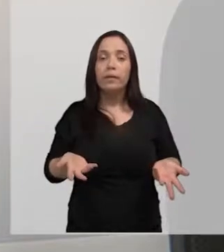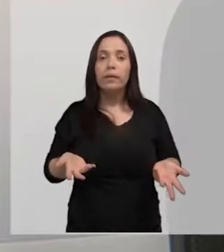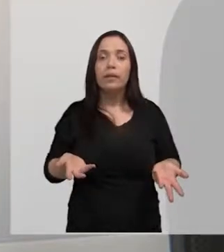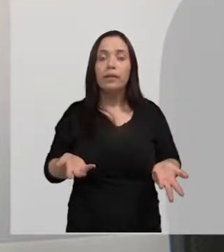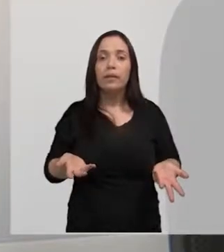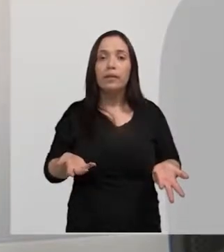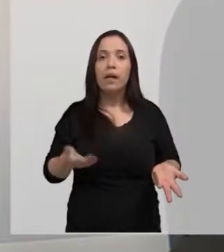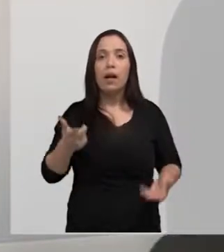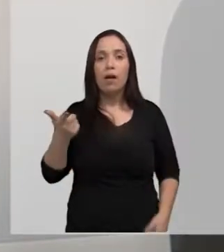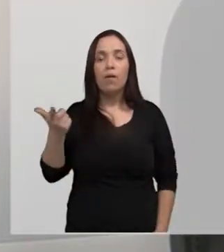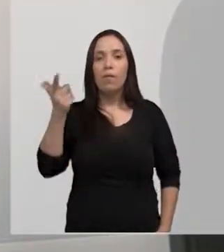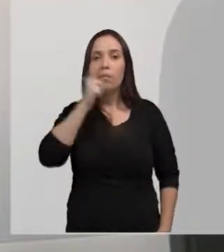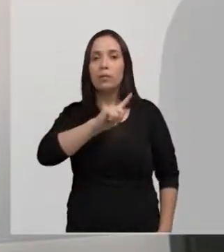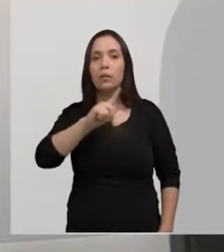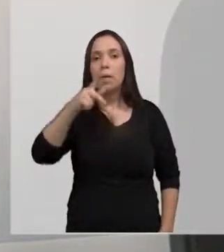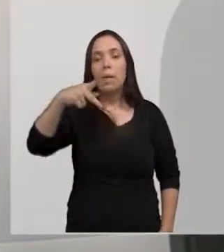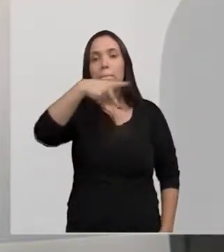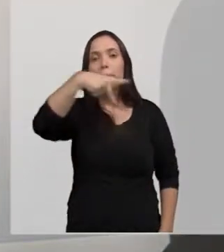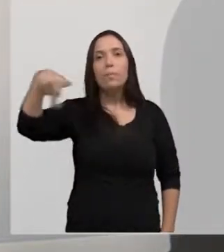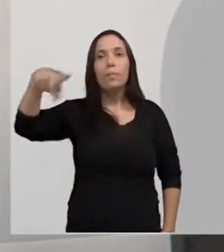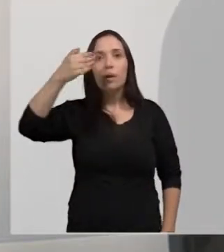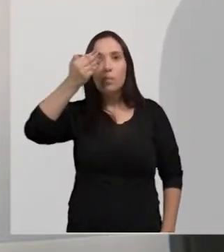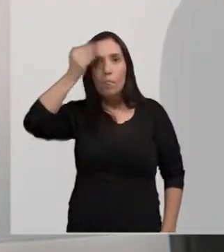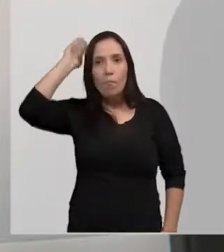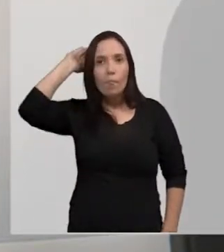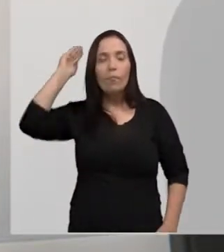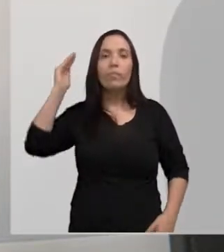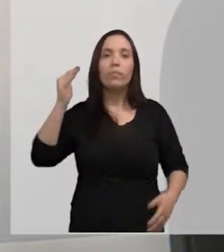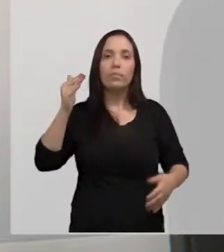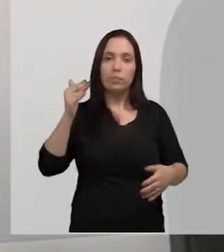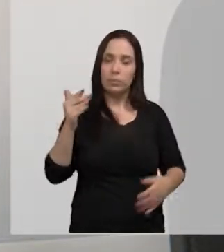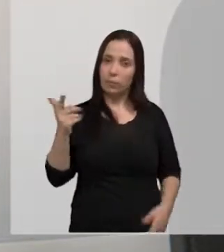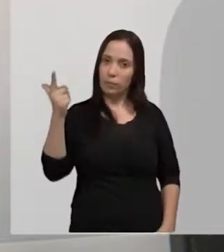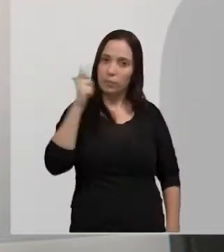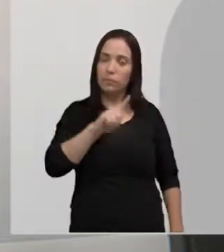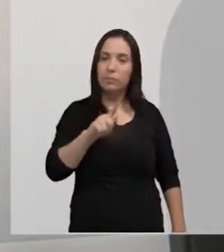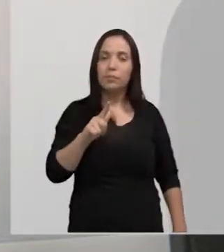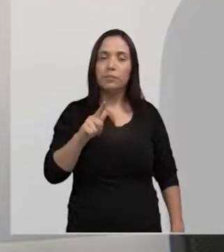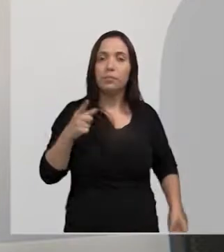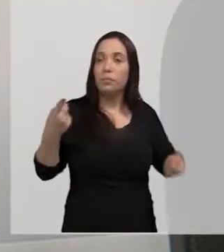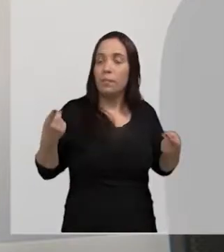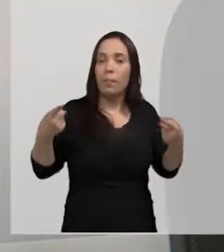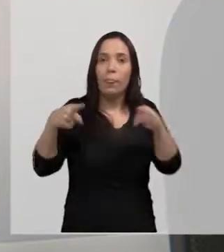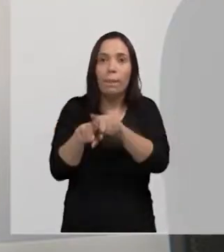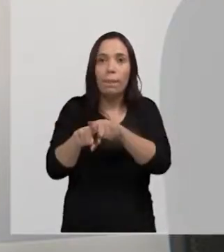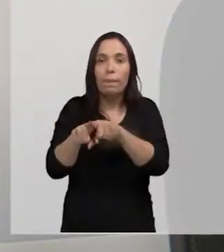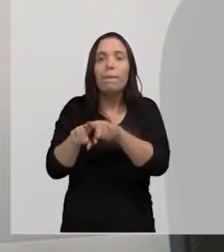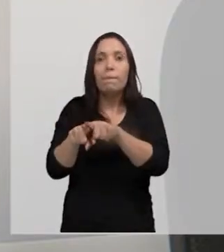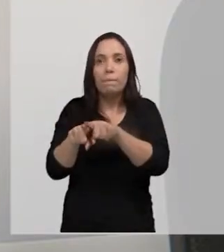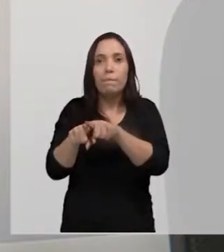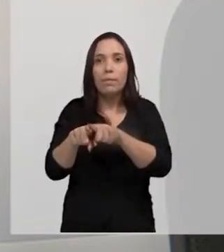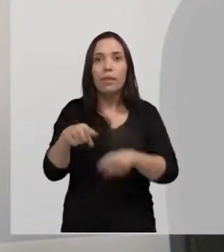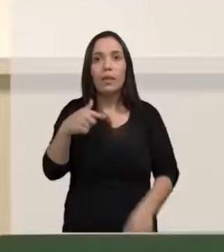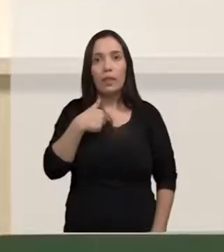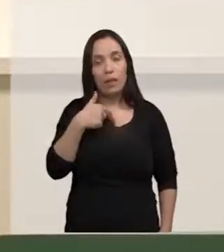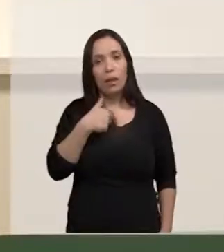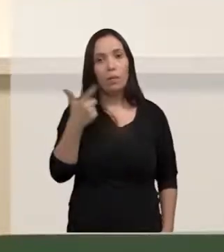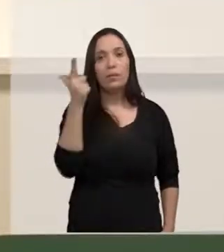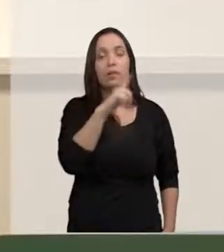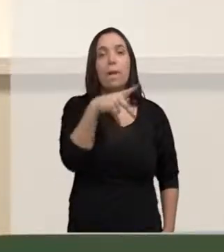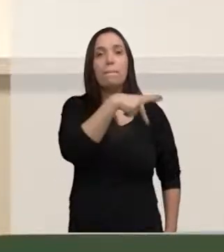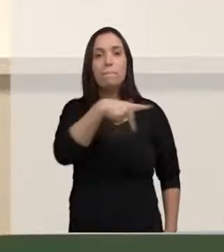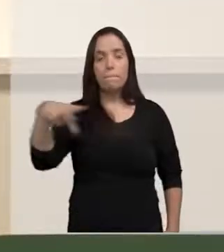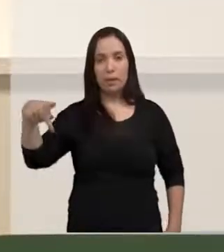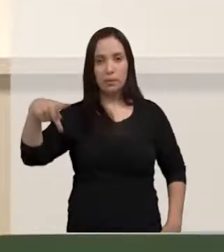muito força no início do governo Michel Temer, e isso se reflete no estado do Ceará. Ganha tanta força que passa a ser presidente do